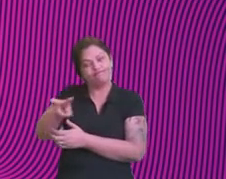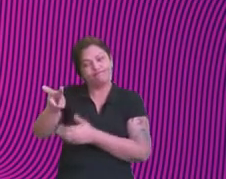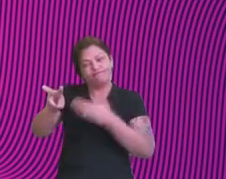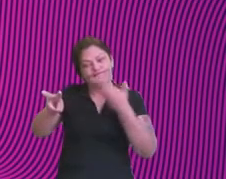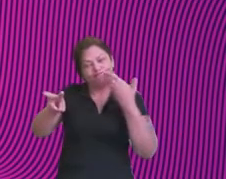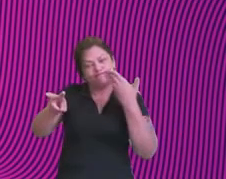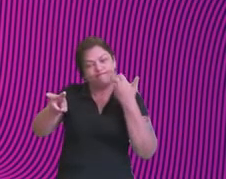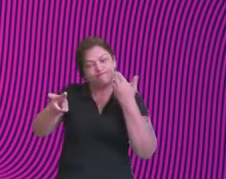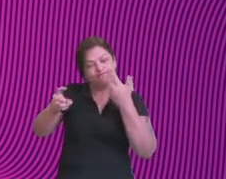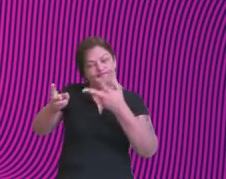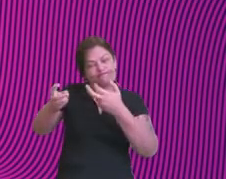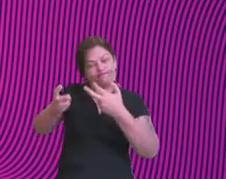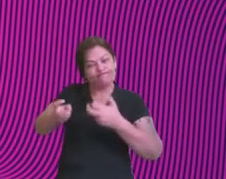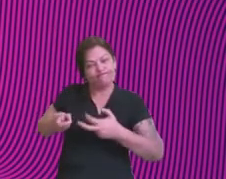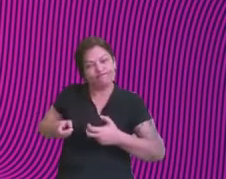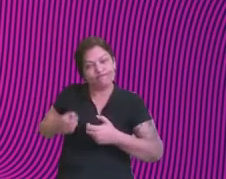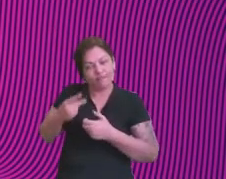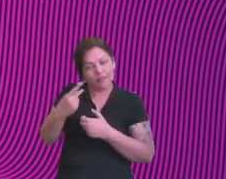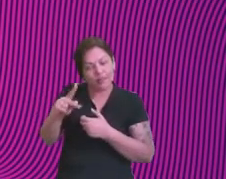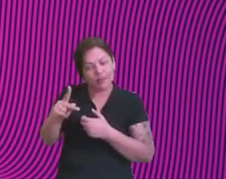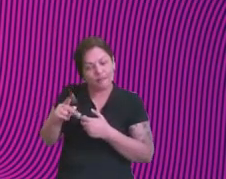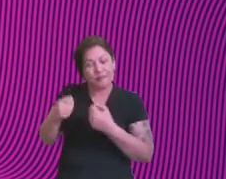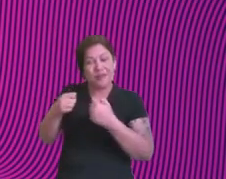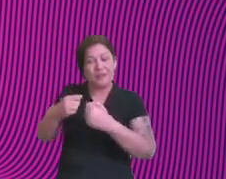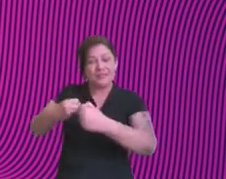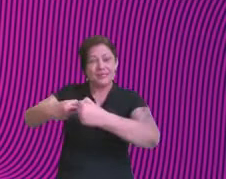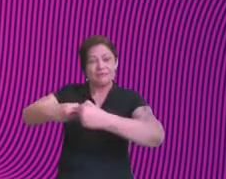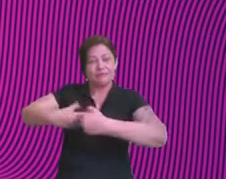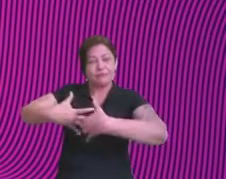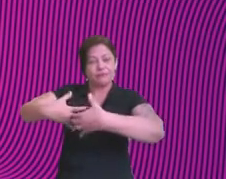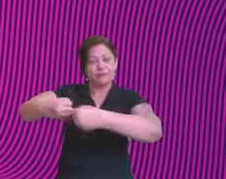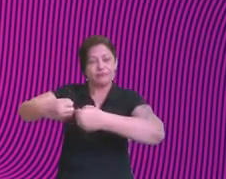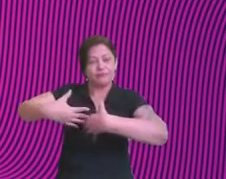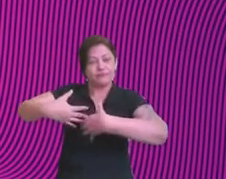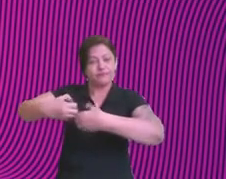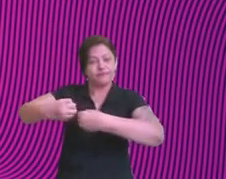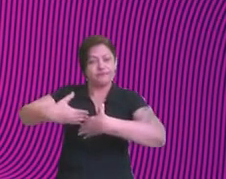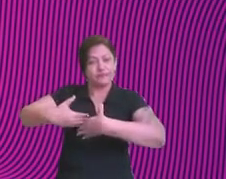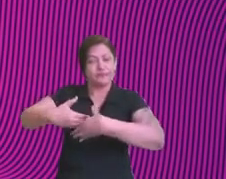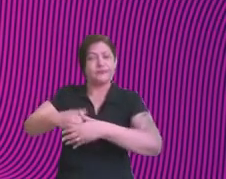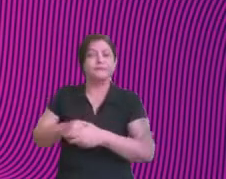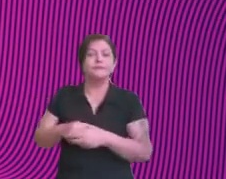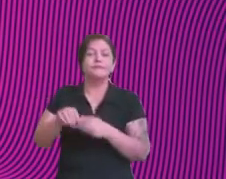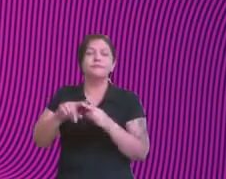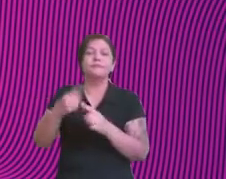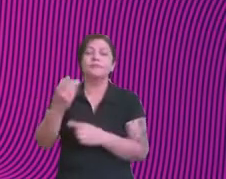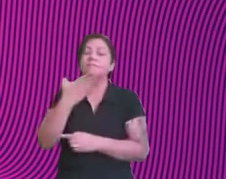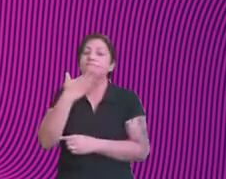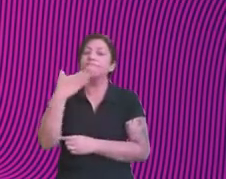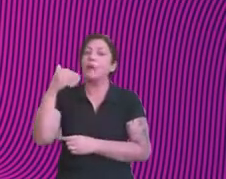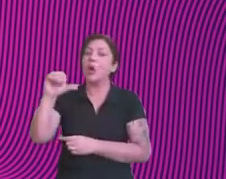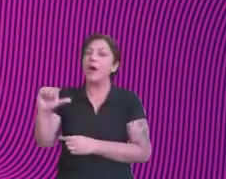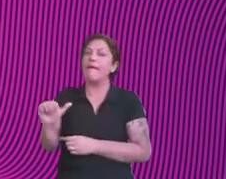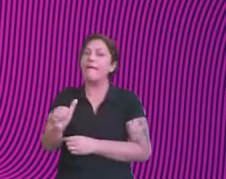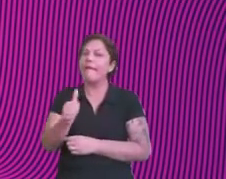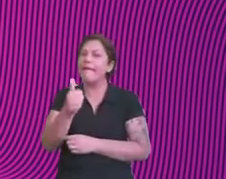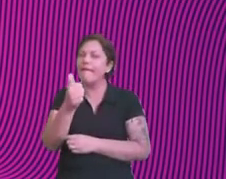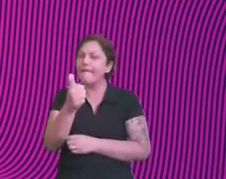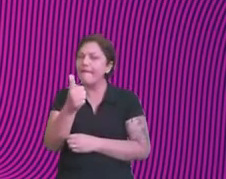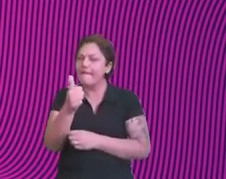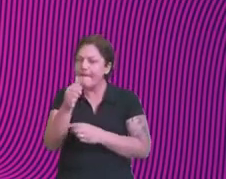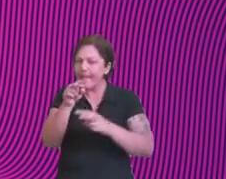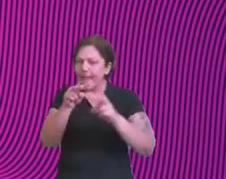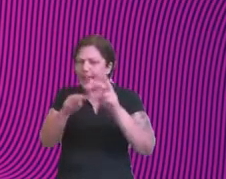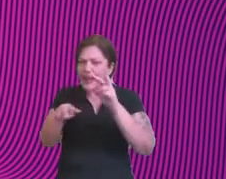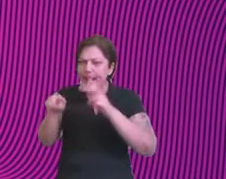acompanhamento radiológico. Na verdade, nosso melhor exame, né, nosso melhor avaliador para essa paciente é a laparoscopia, mas